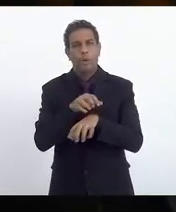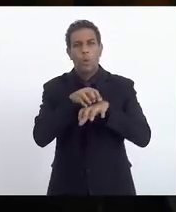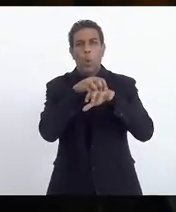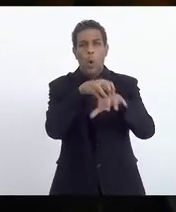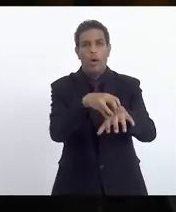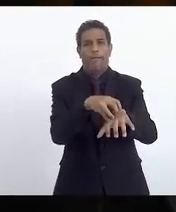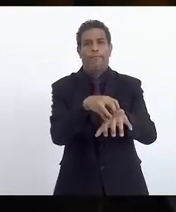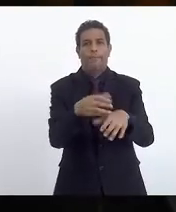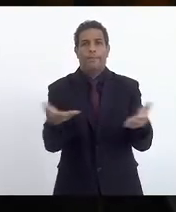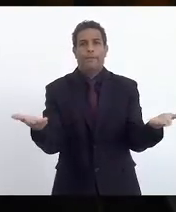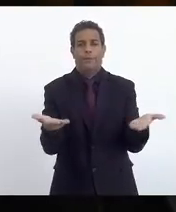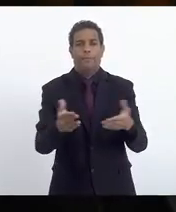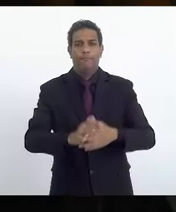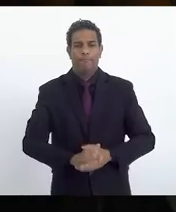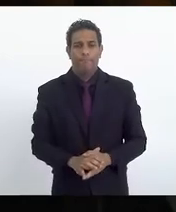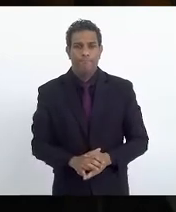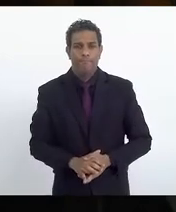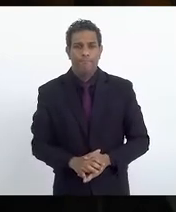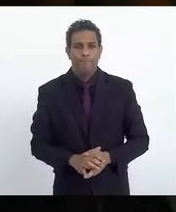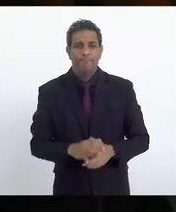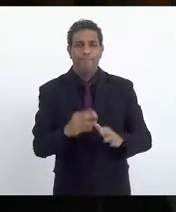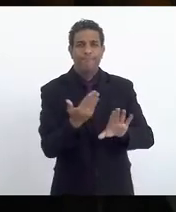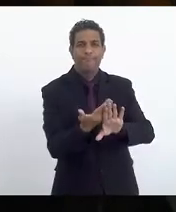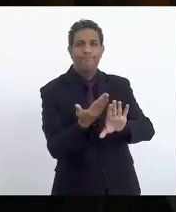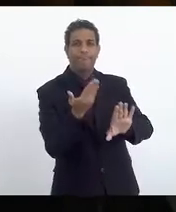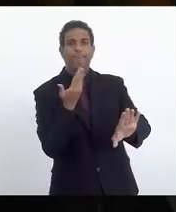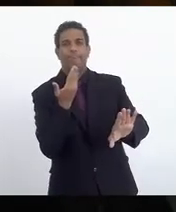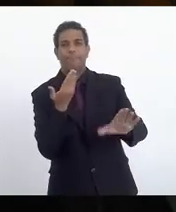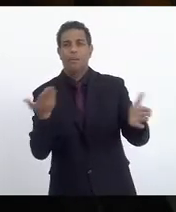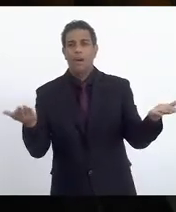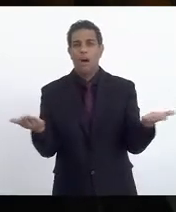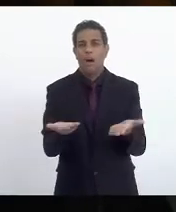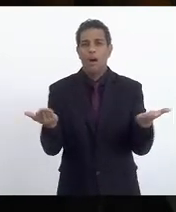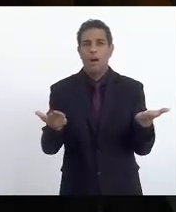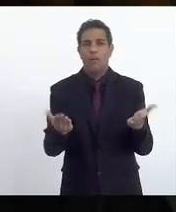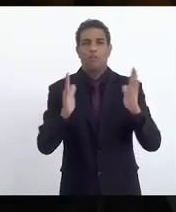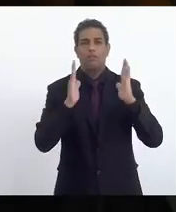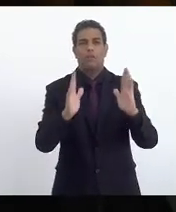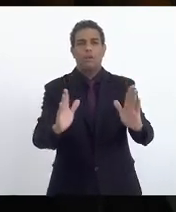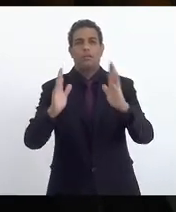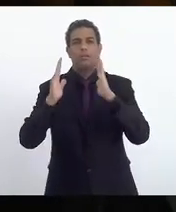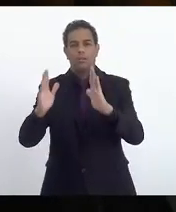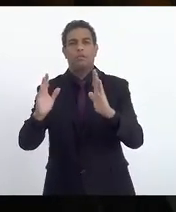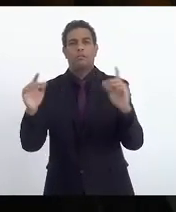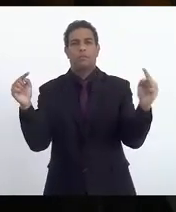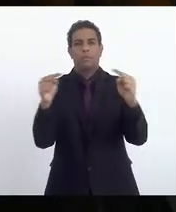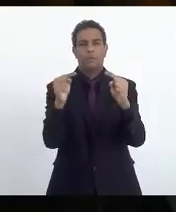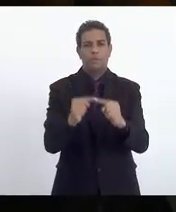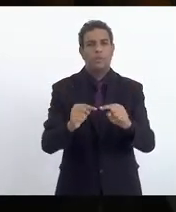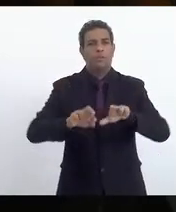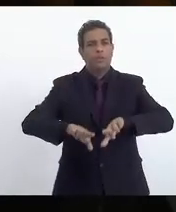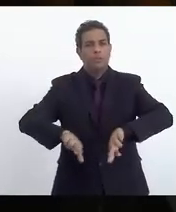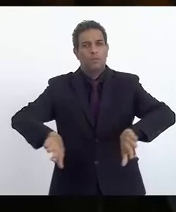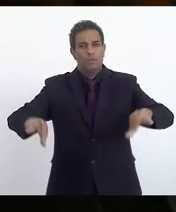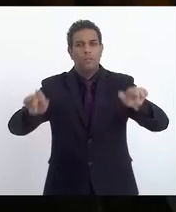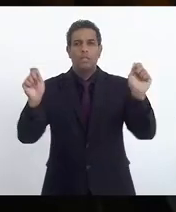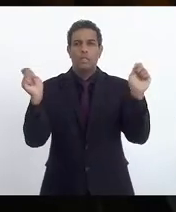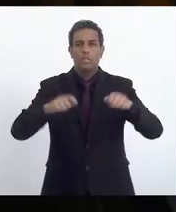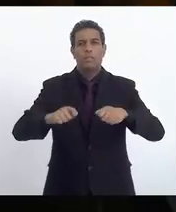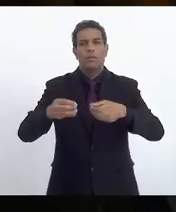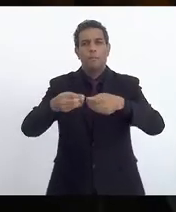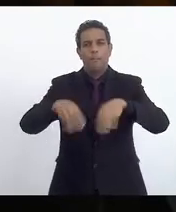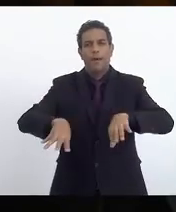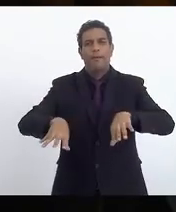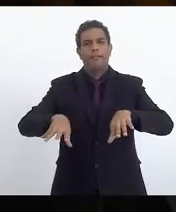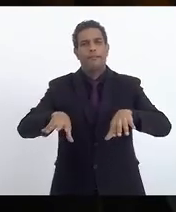ônibus e o distanciamento do acesso aos pontos de ônibus a supressão do terminal da Praça 15 teve